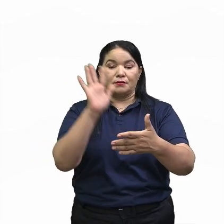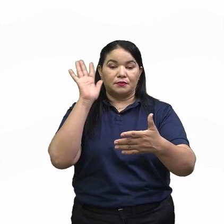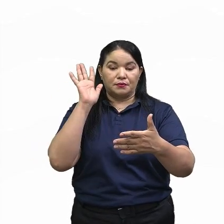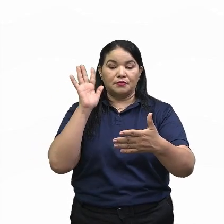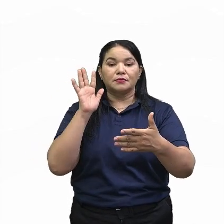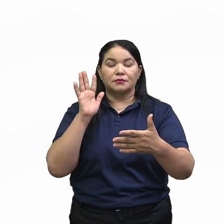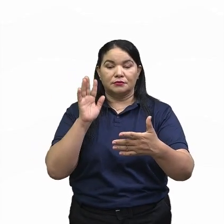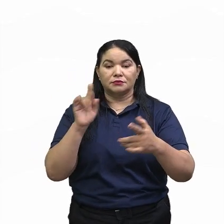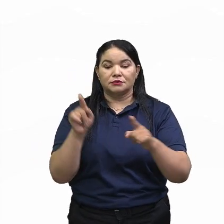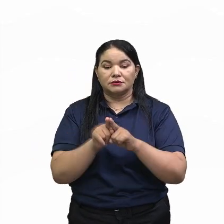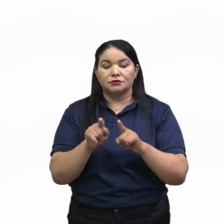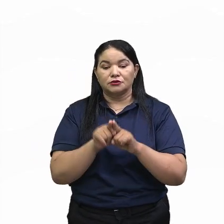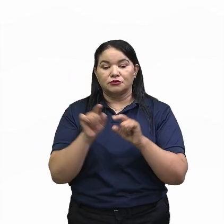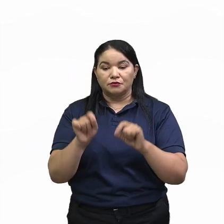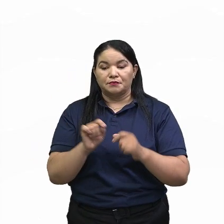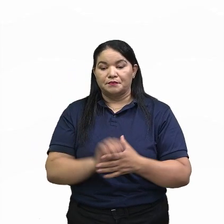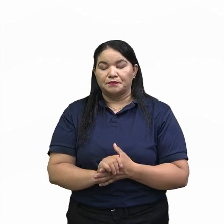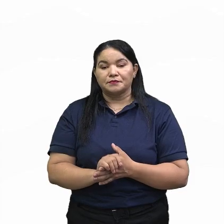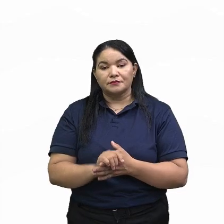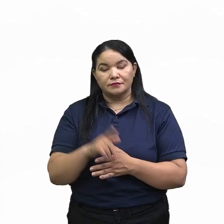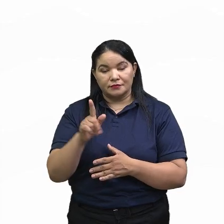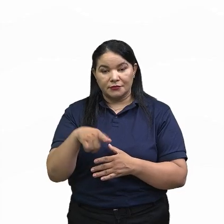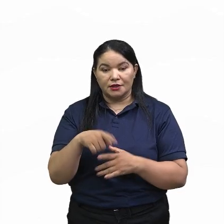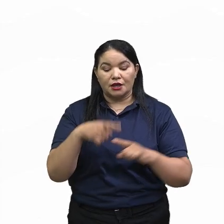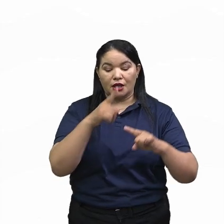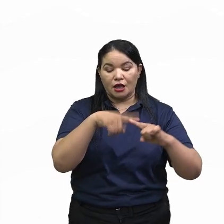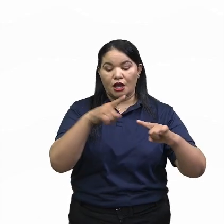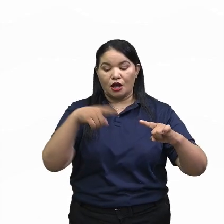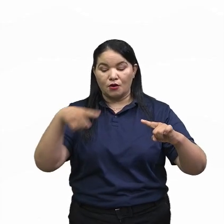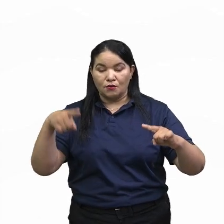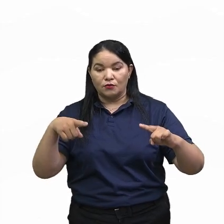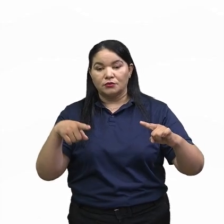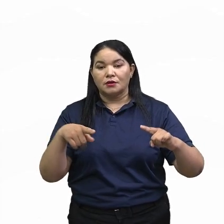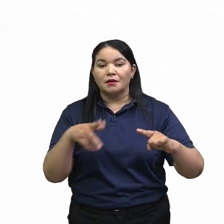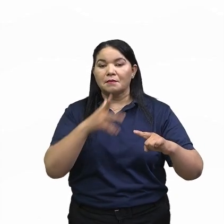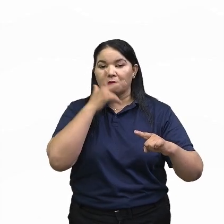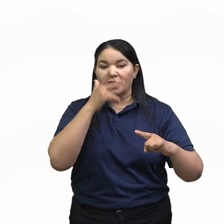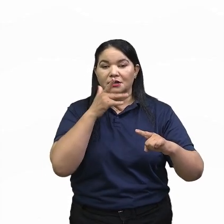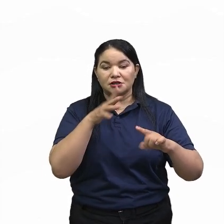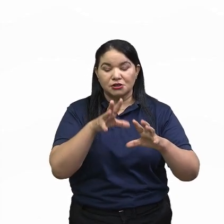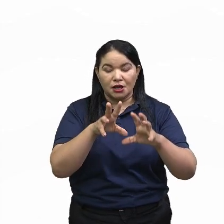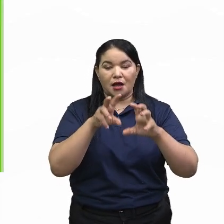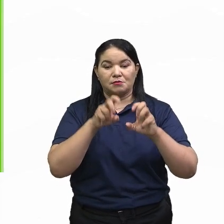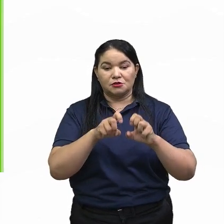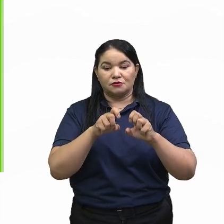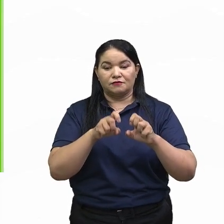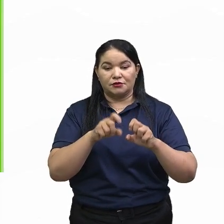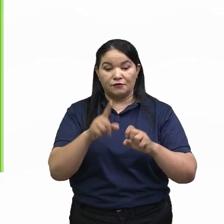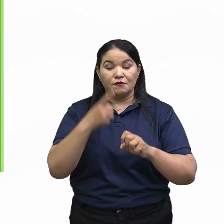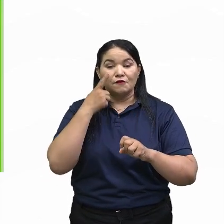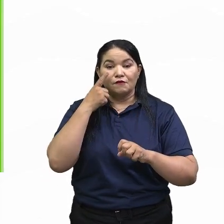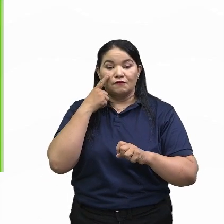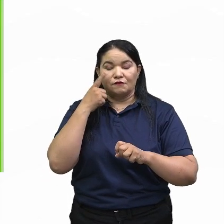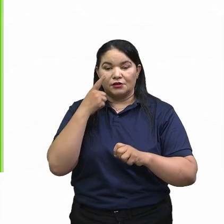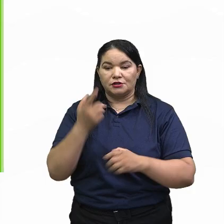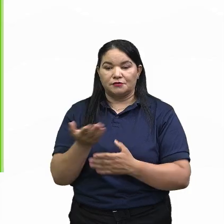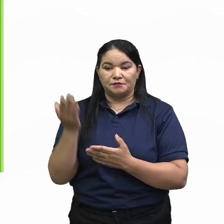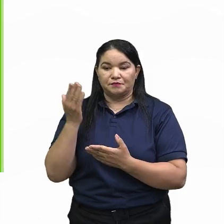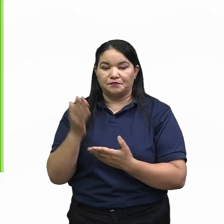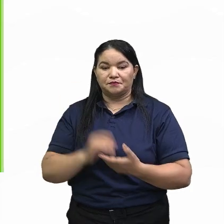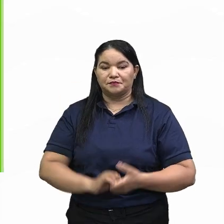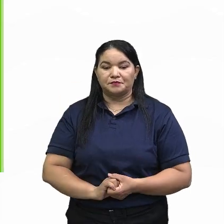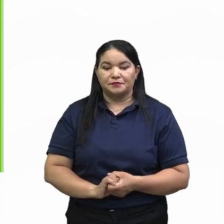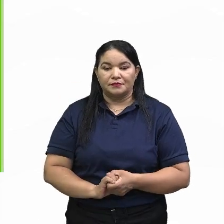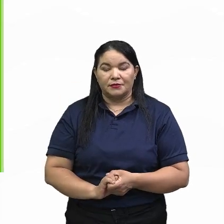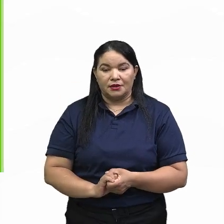pela onda transmitida, que é a onda que foi absorvida. Temos aí algumas imagens ilustrando